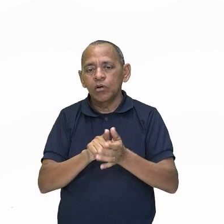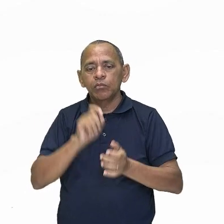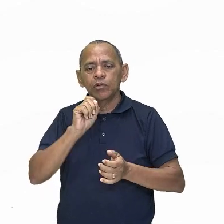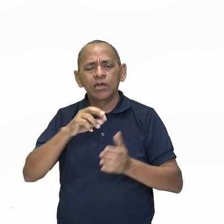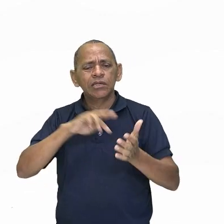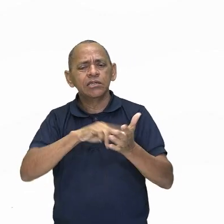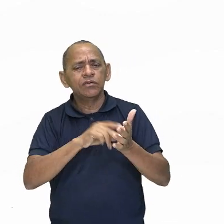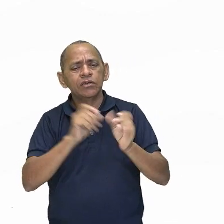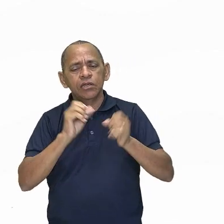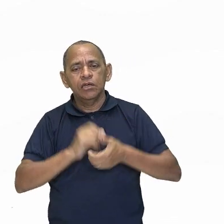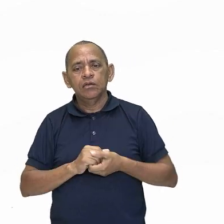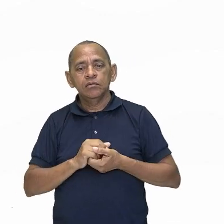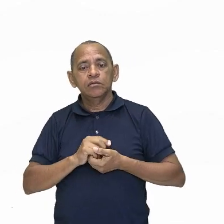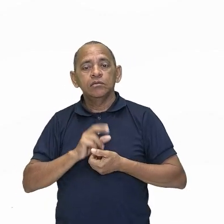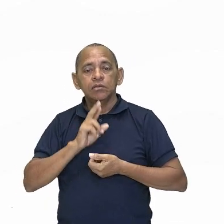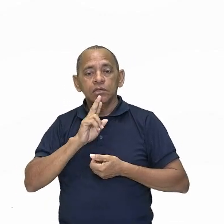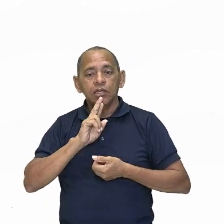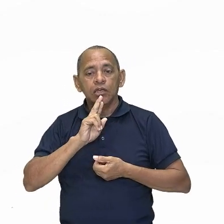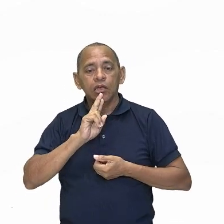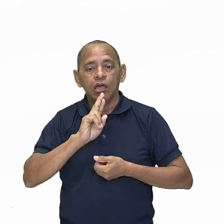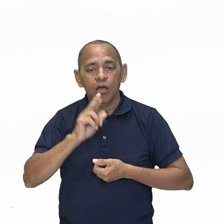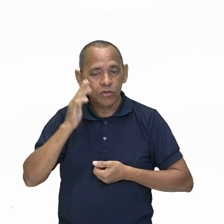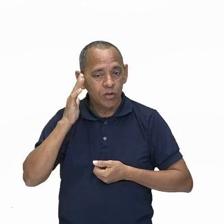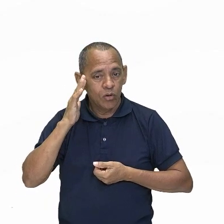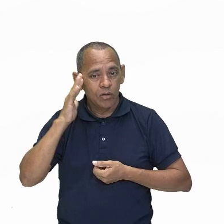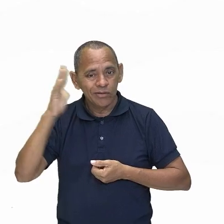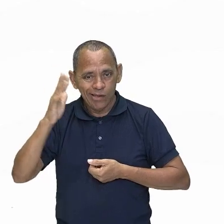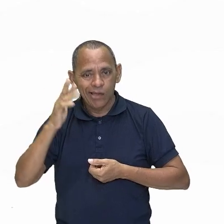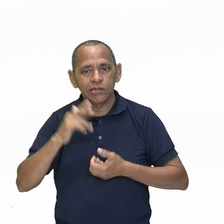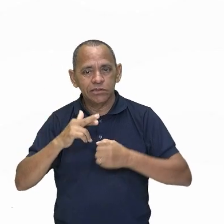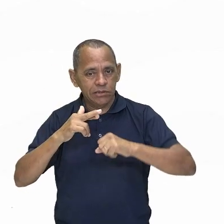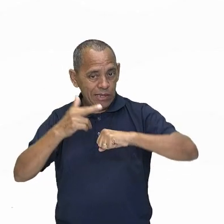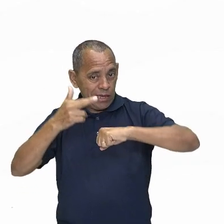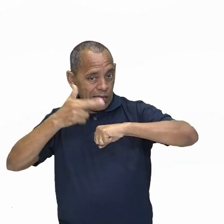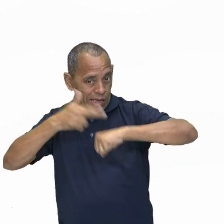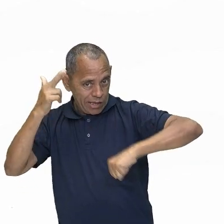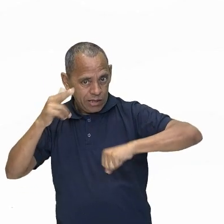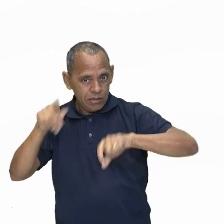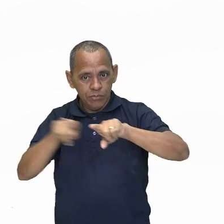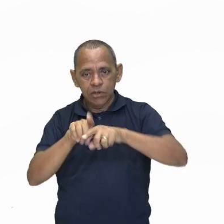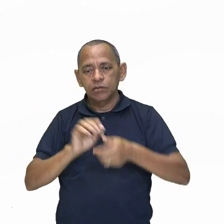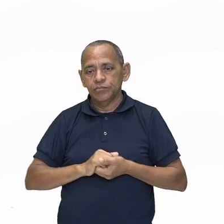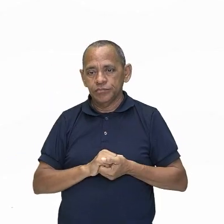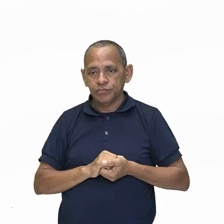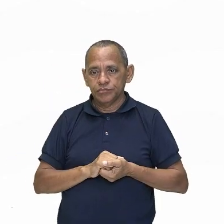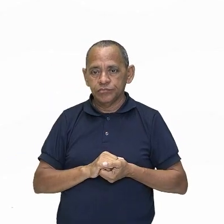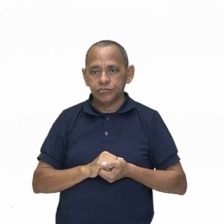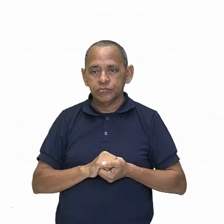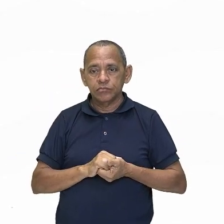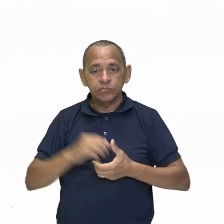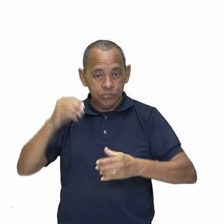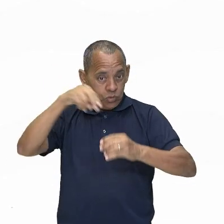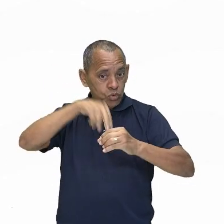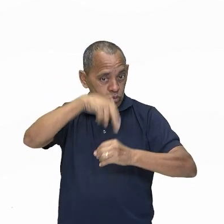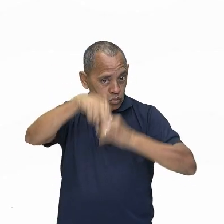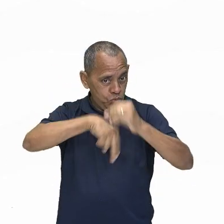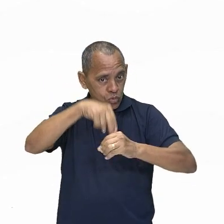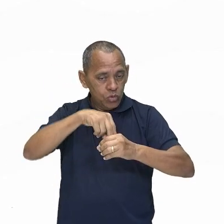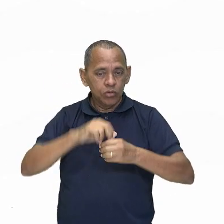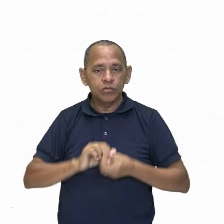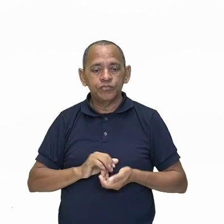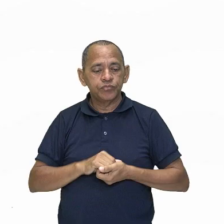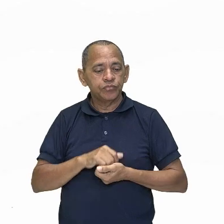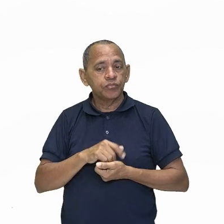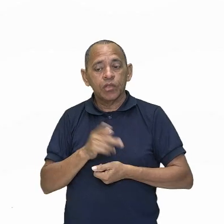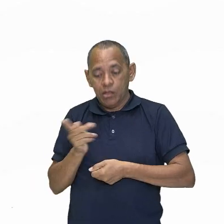energia resultante das reações que acontecem no núcleo dos átomos, como a fissão e a fusão